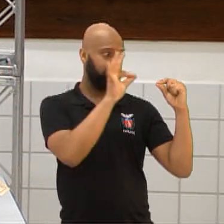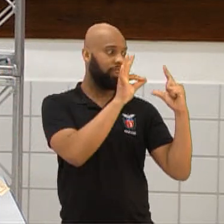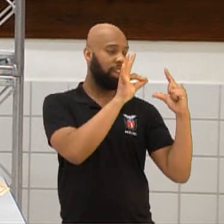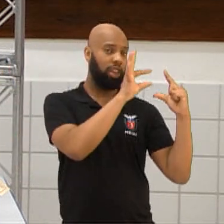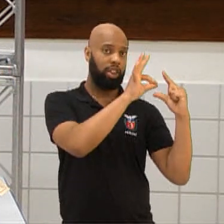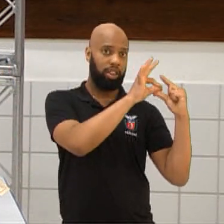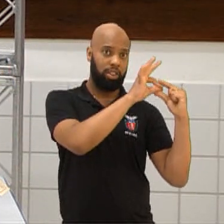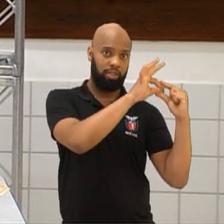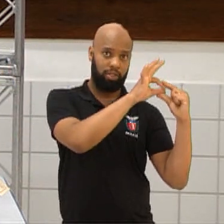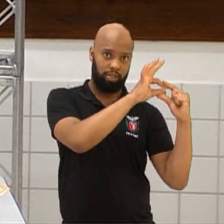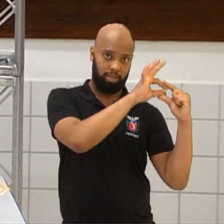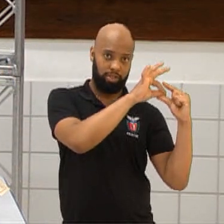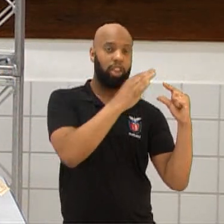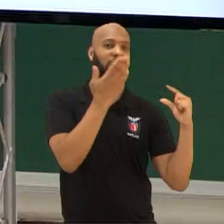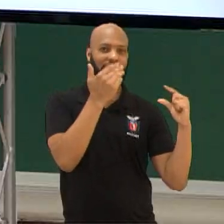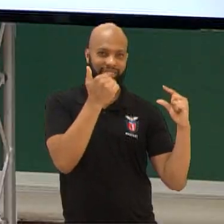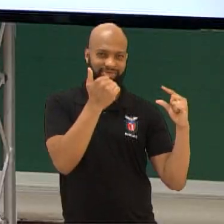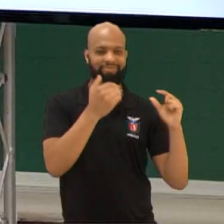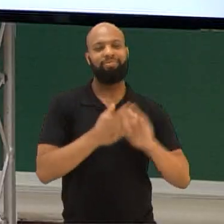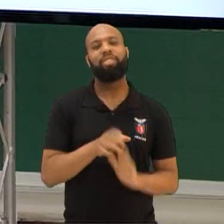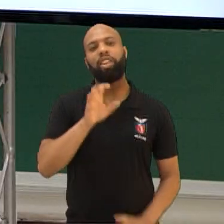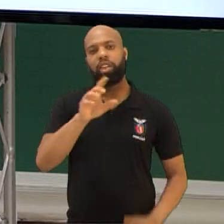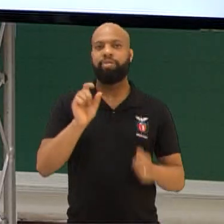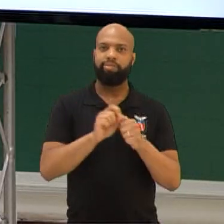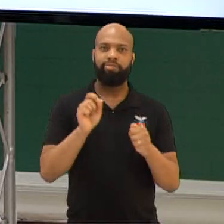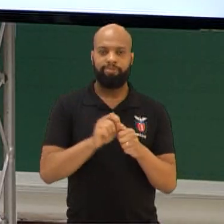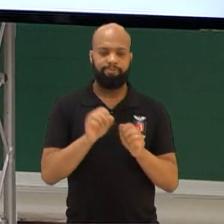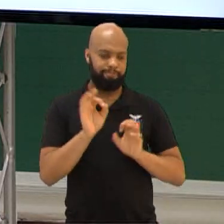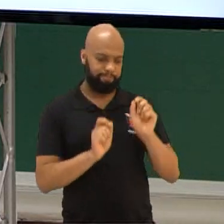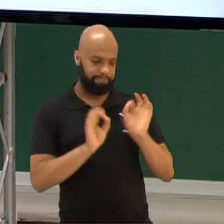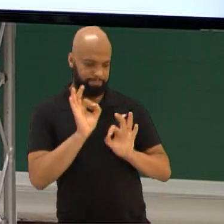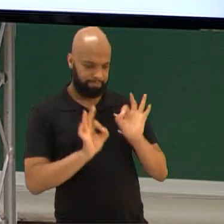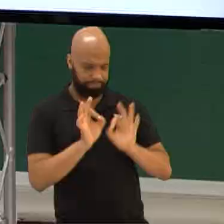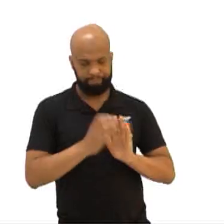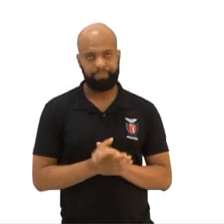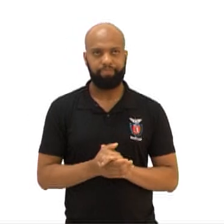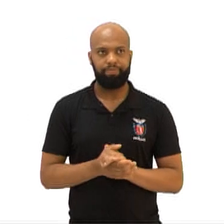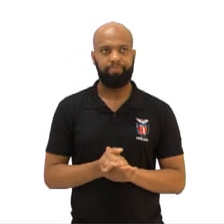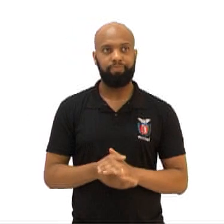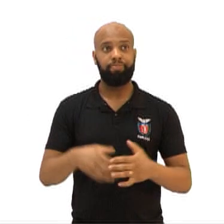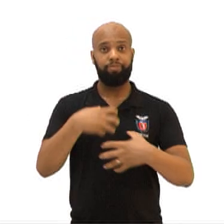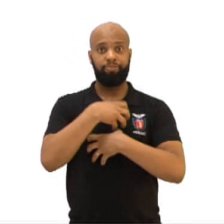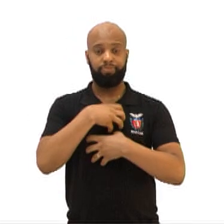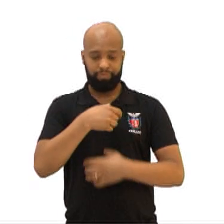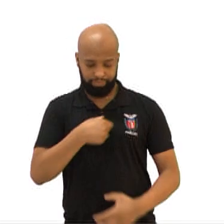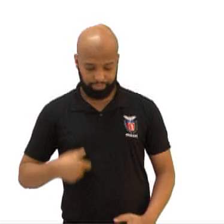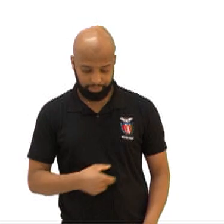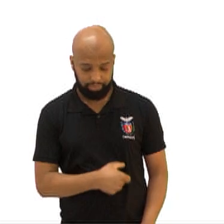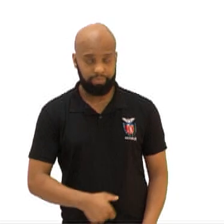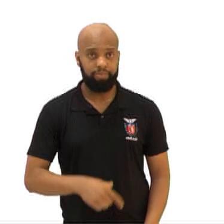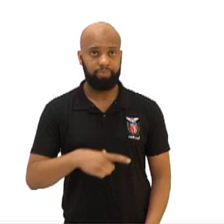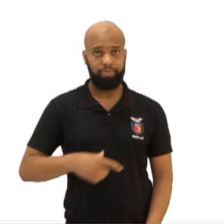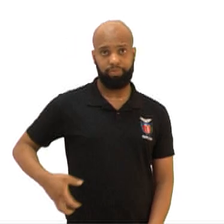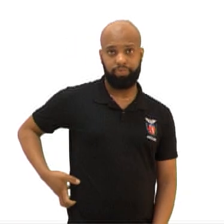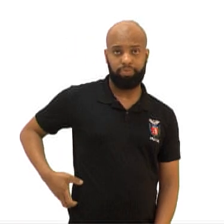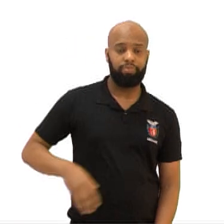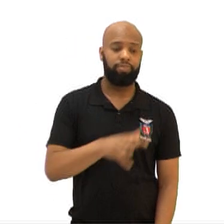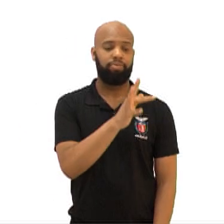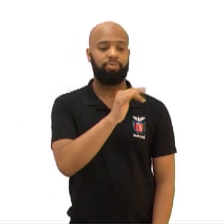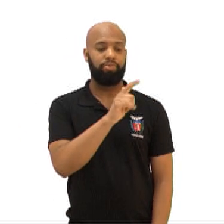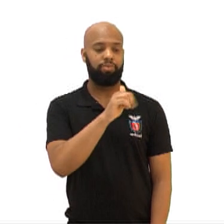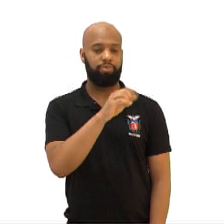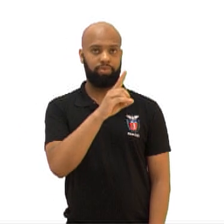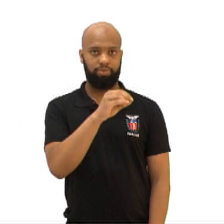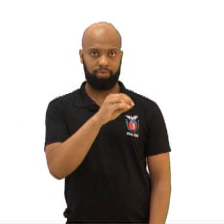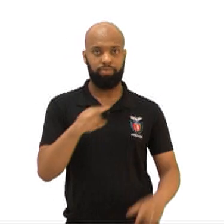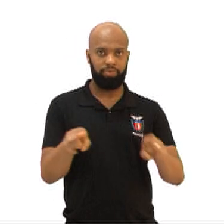Belezinha? Prosseguindo, o que a gente vai analisar agora nesse slide? Tá? O sistema digestório ele tem o fígado e o